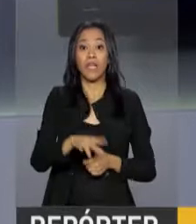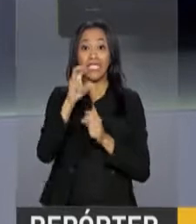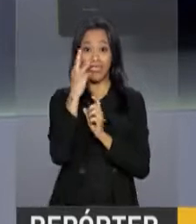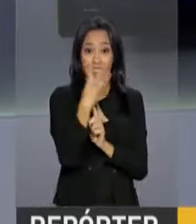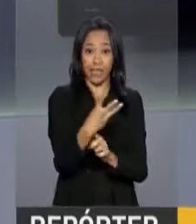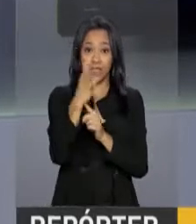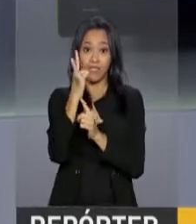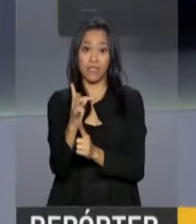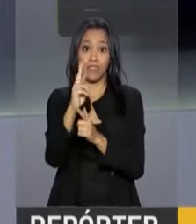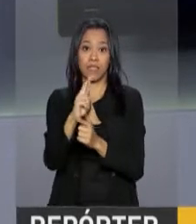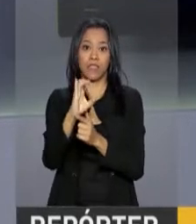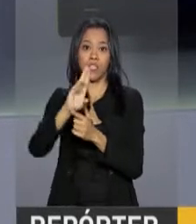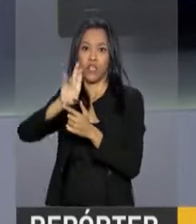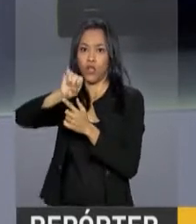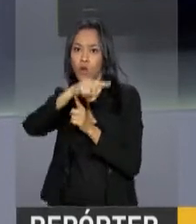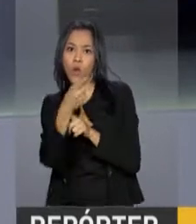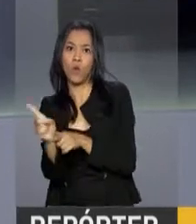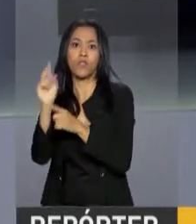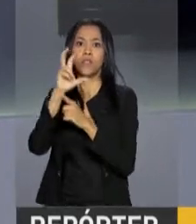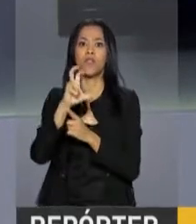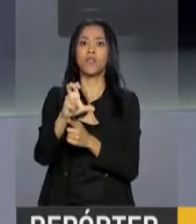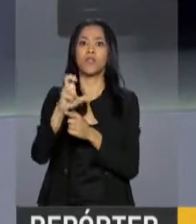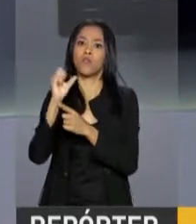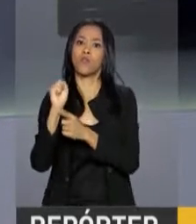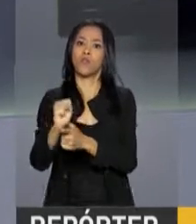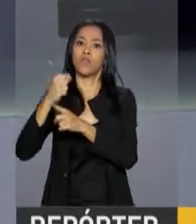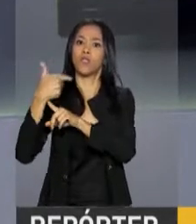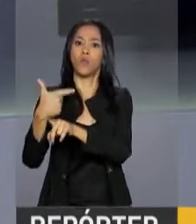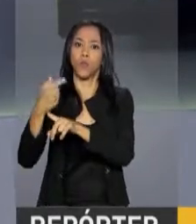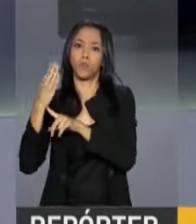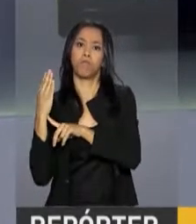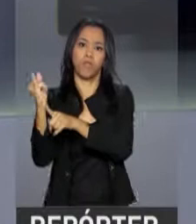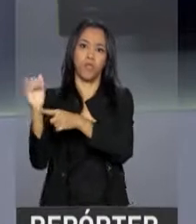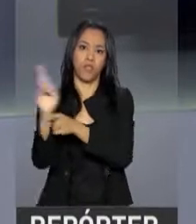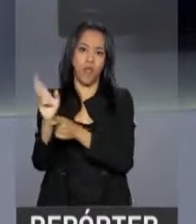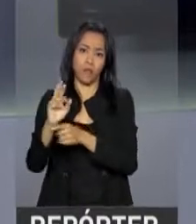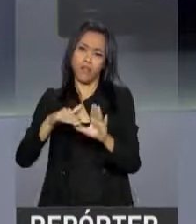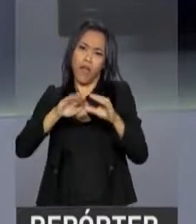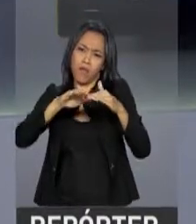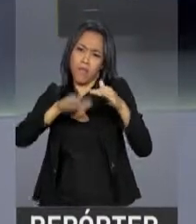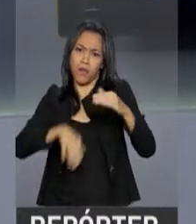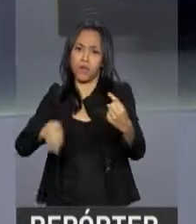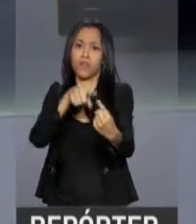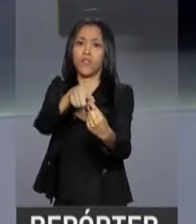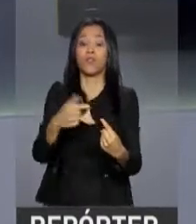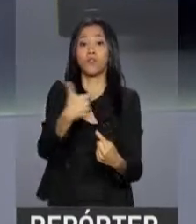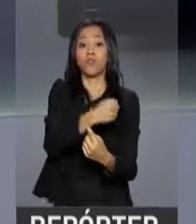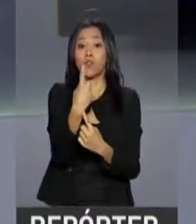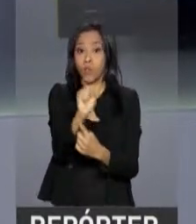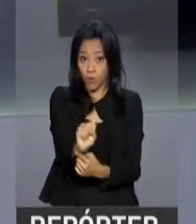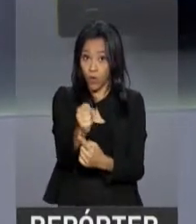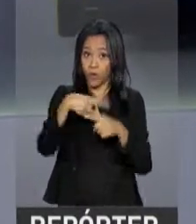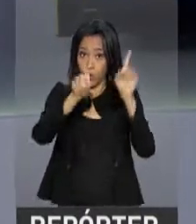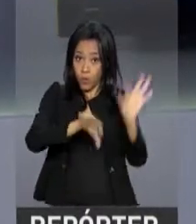e 582 bilhões de reais mas permanece abaixo da previsão para 2018 plano anual de financiamento